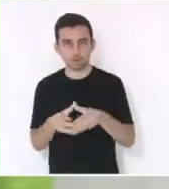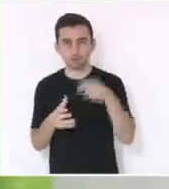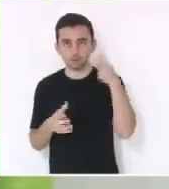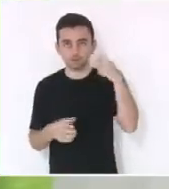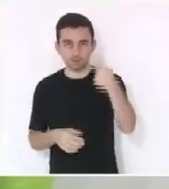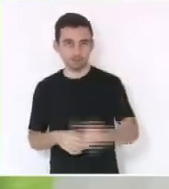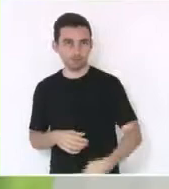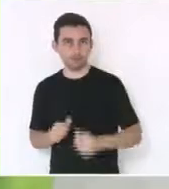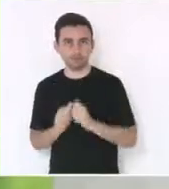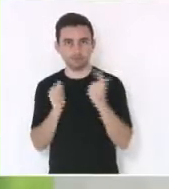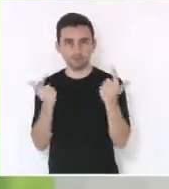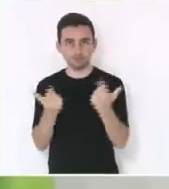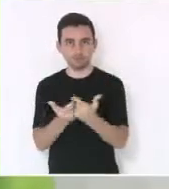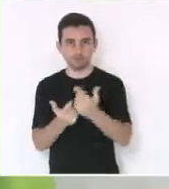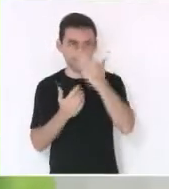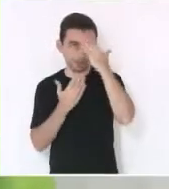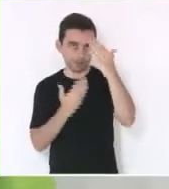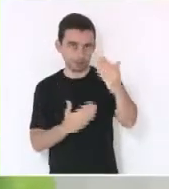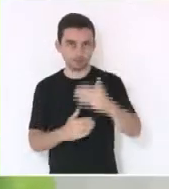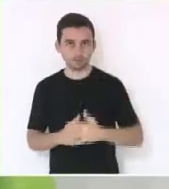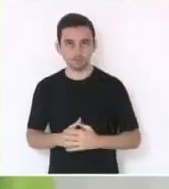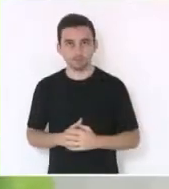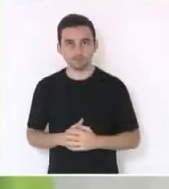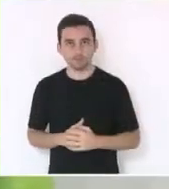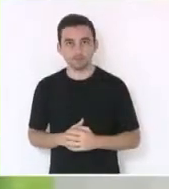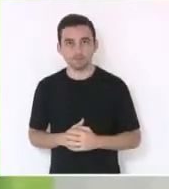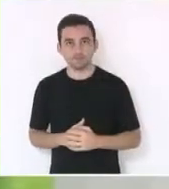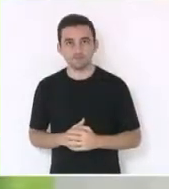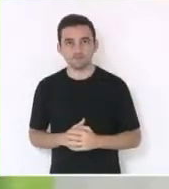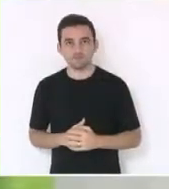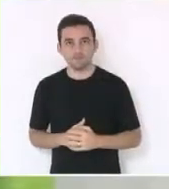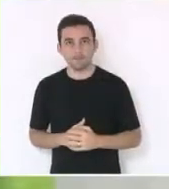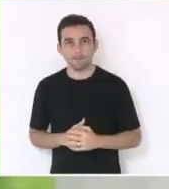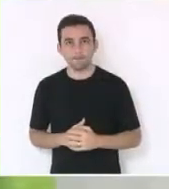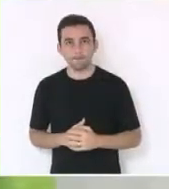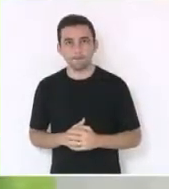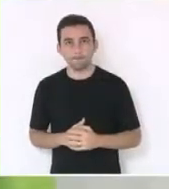pela participação de vocês. Senhora Presidente,